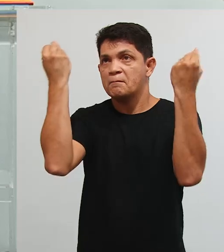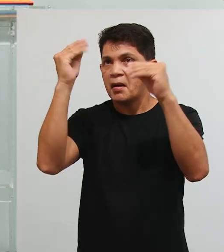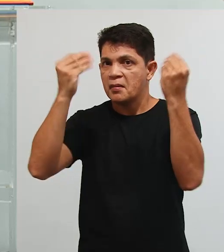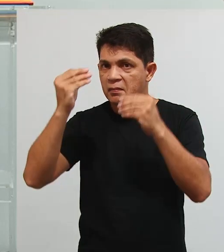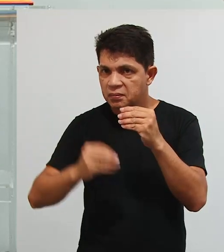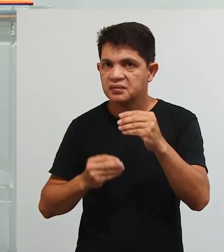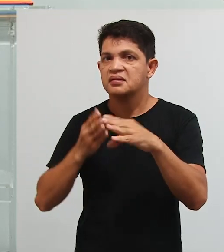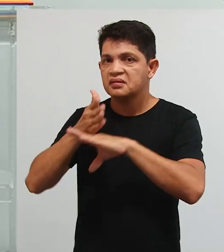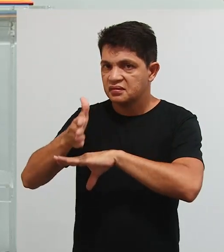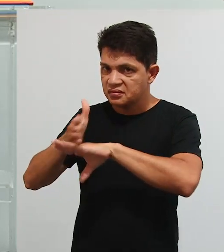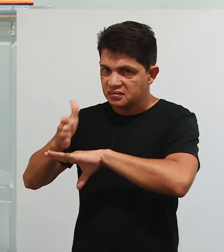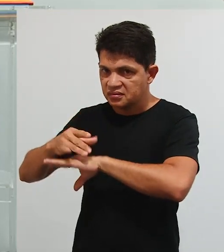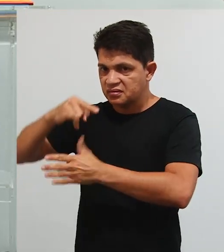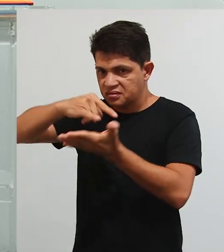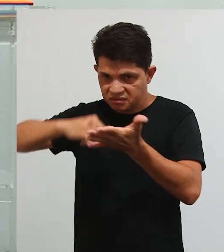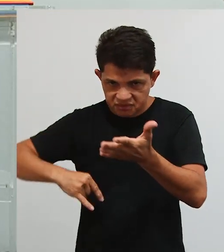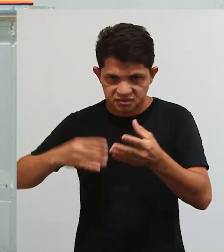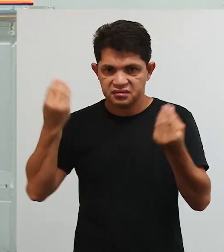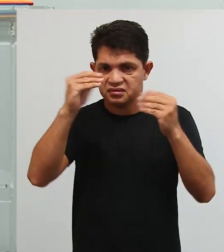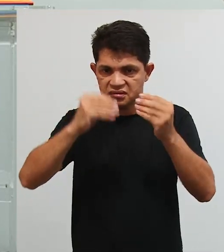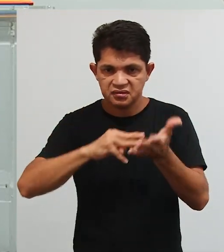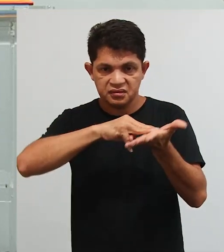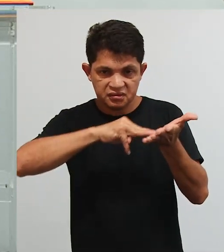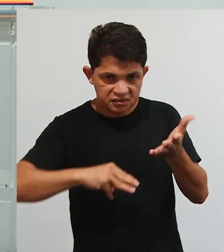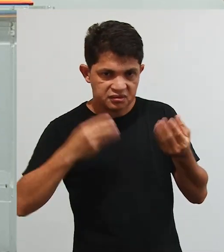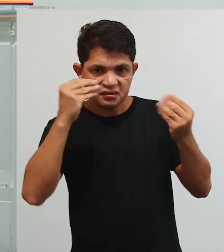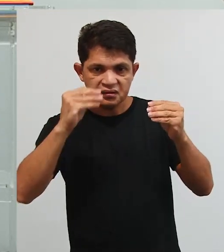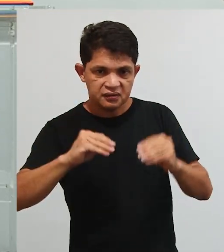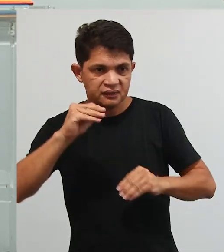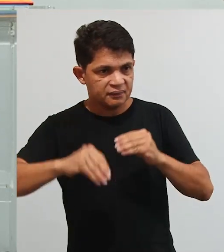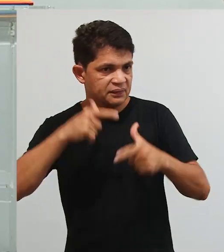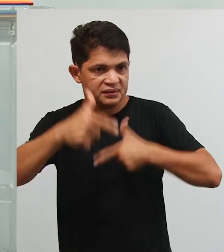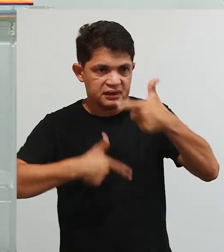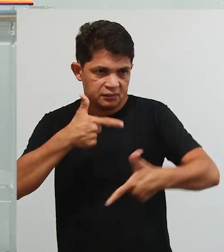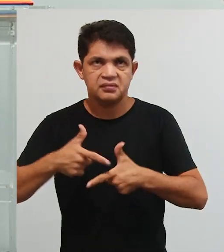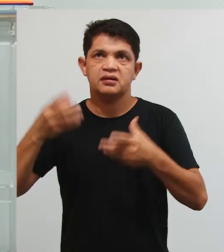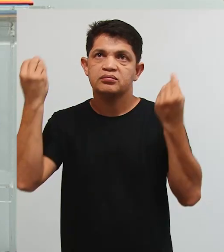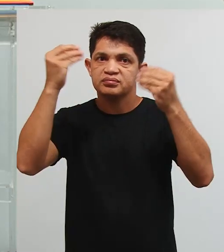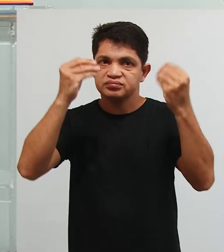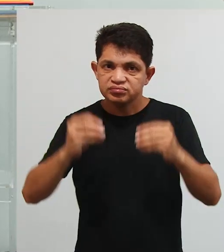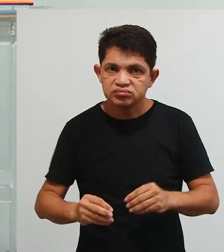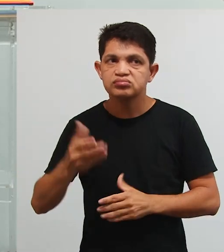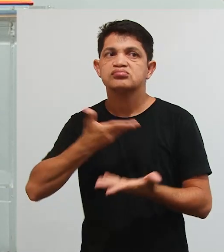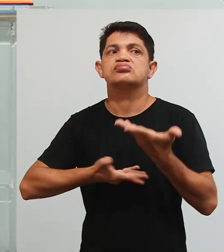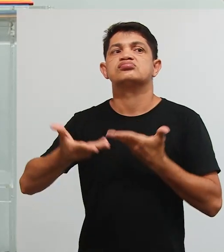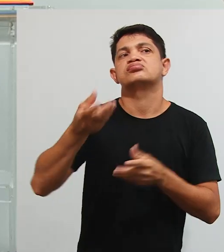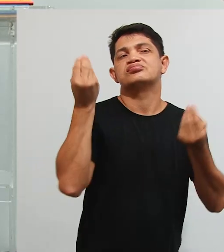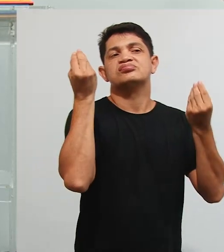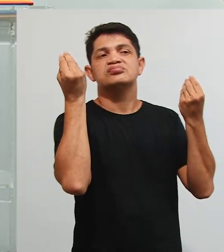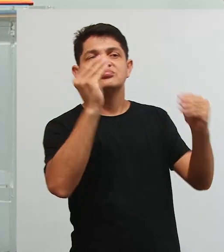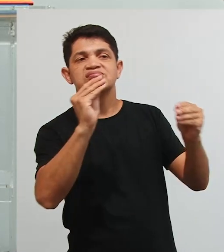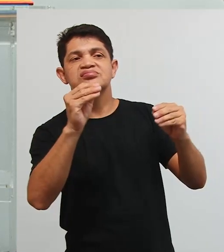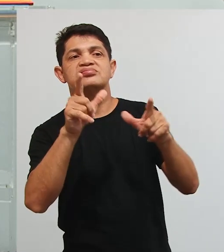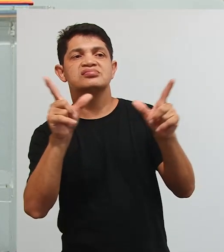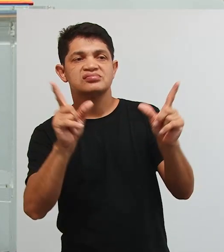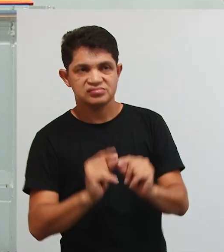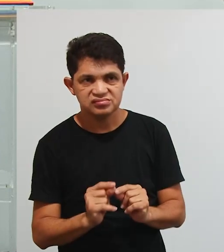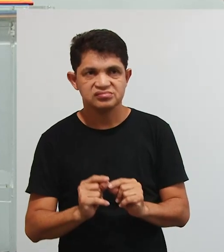um gestor escolar, que vai estar na coordenação de cursos, que estará na reitoria dos institutos, que estará